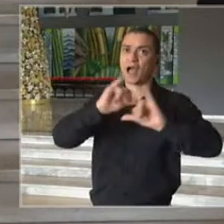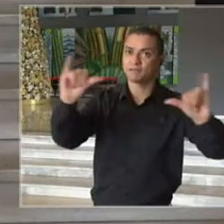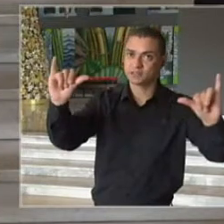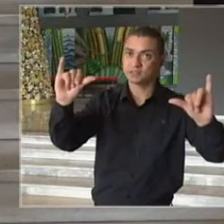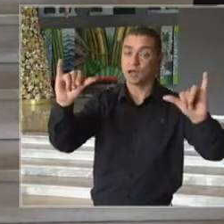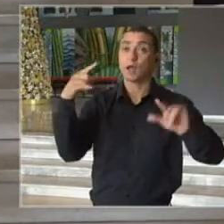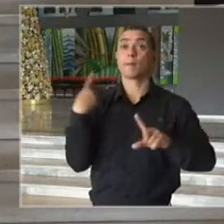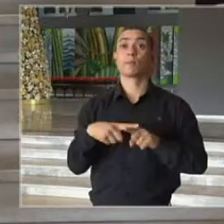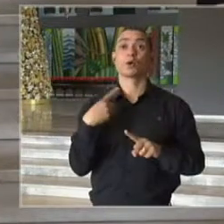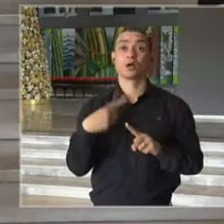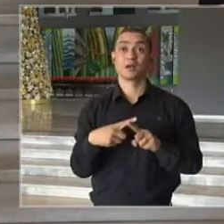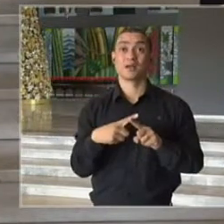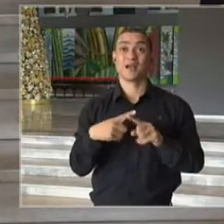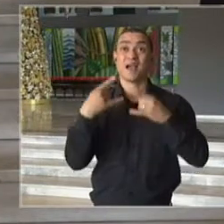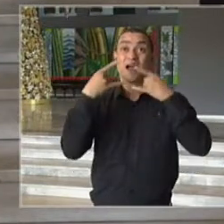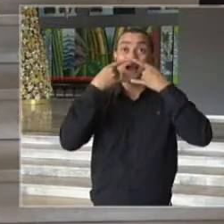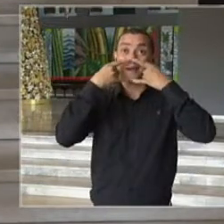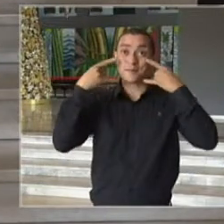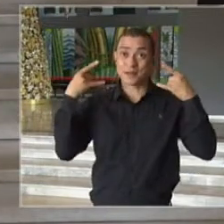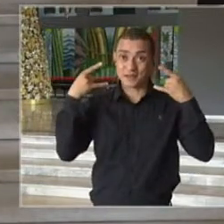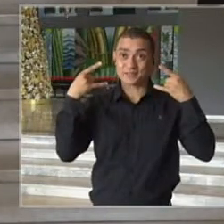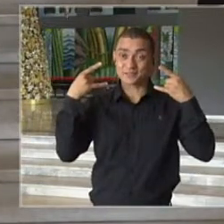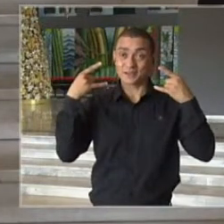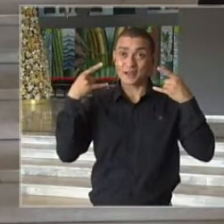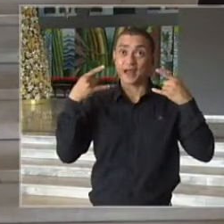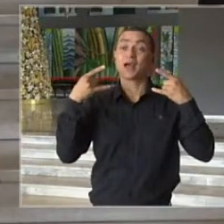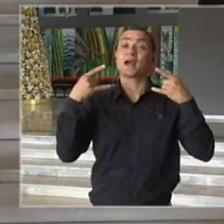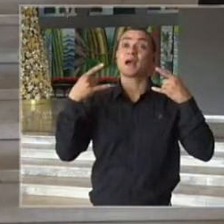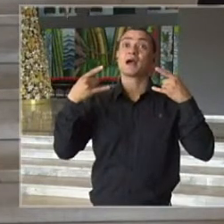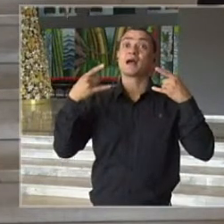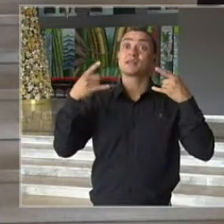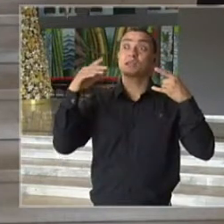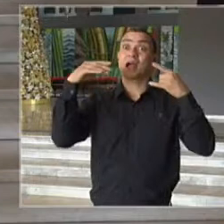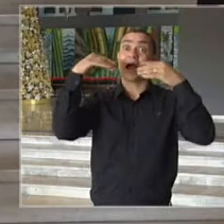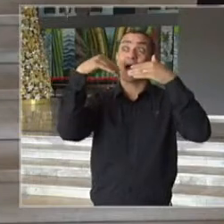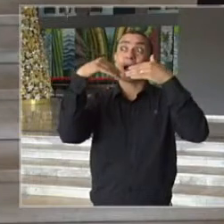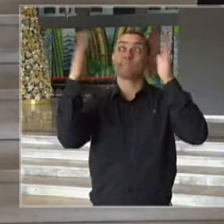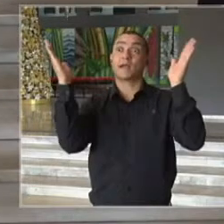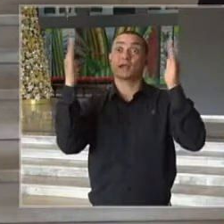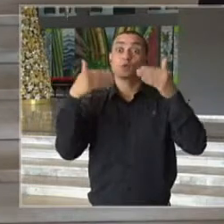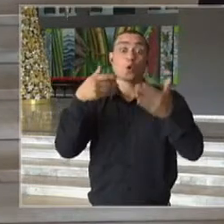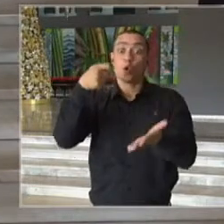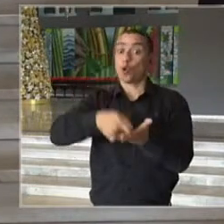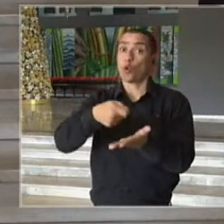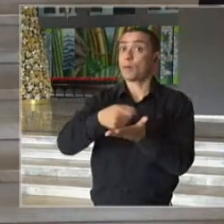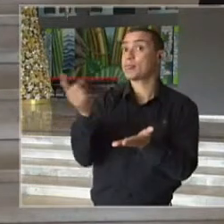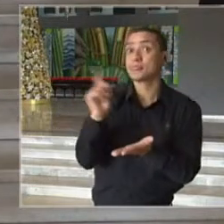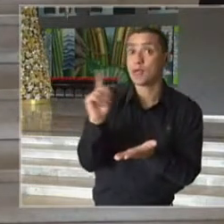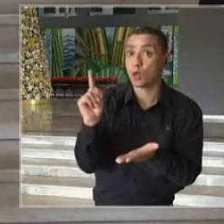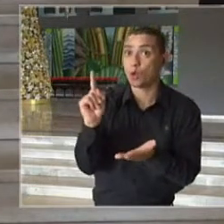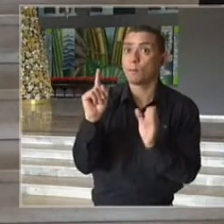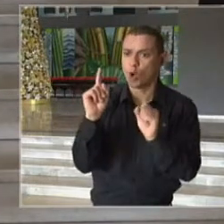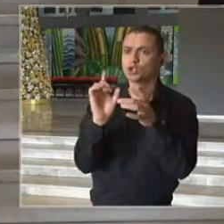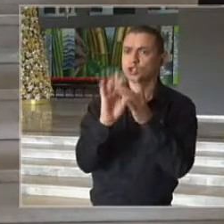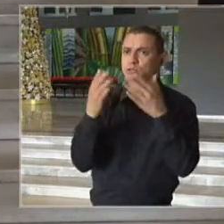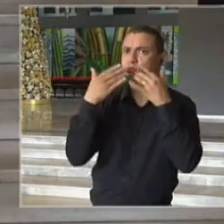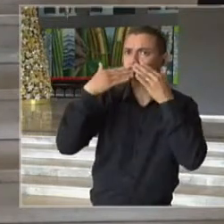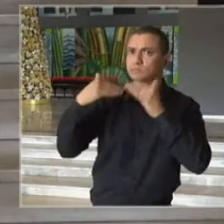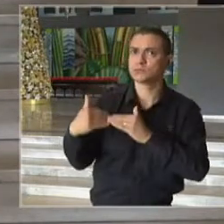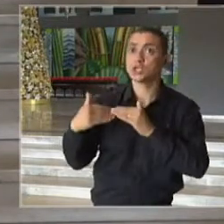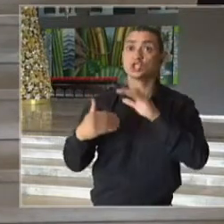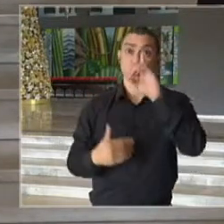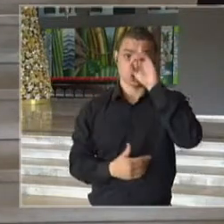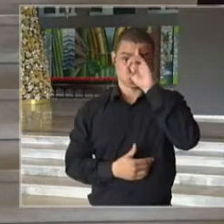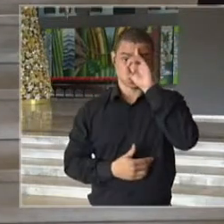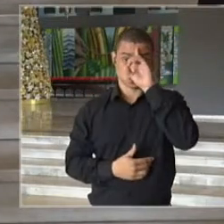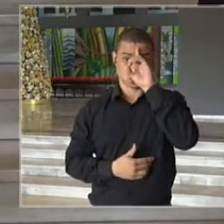lembrar que o uso de máscaras ao ar livre deixará de ser obrigatório no Estado de São Paulo a partir